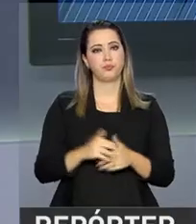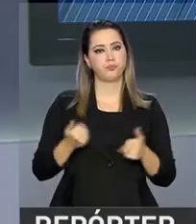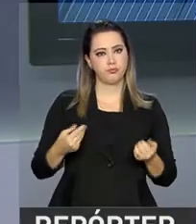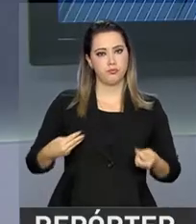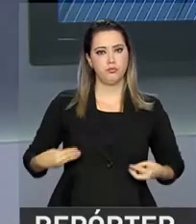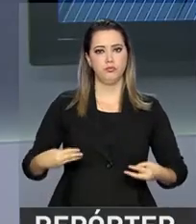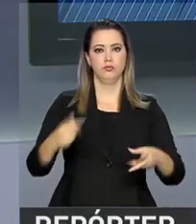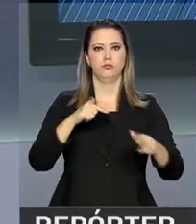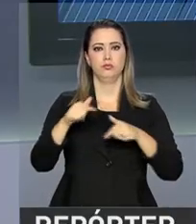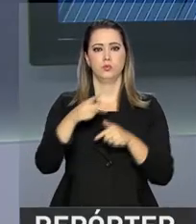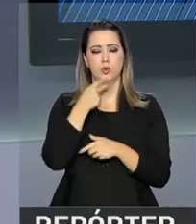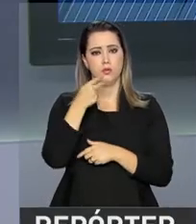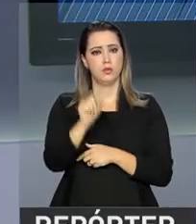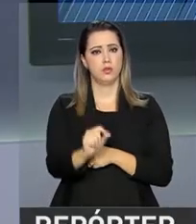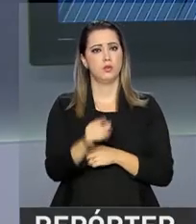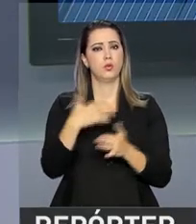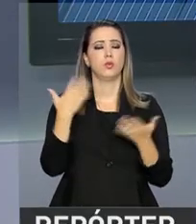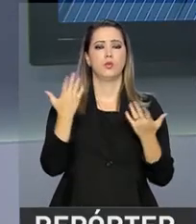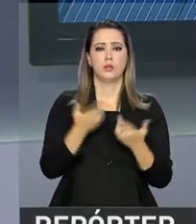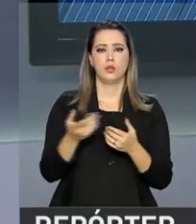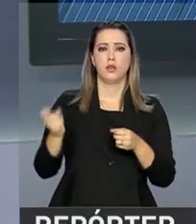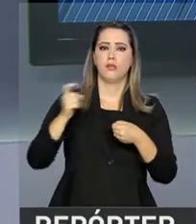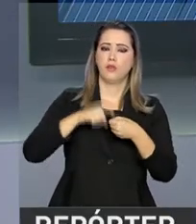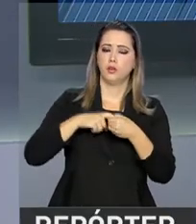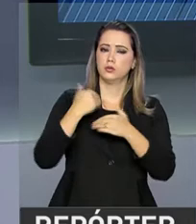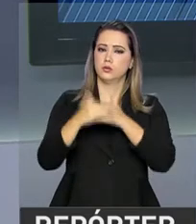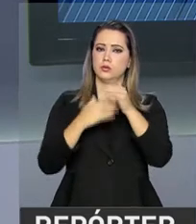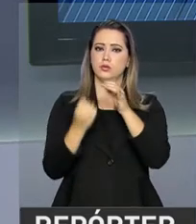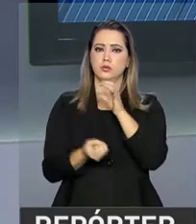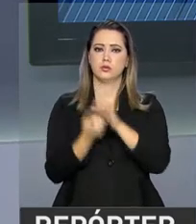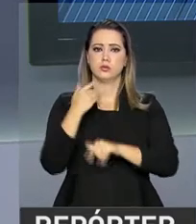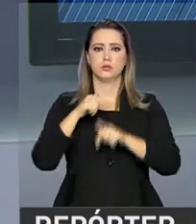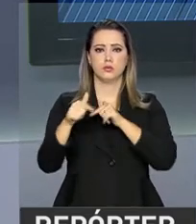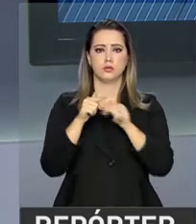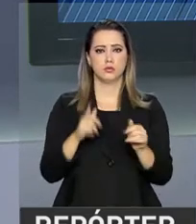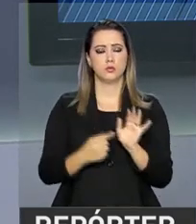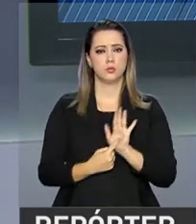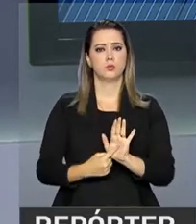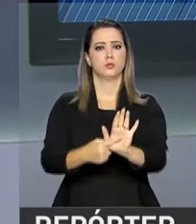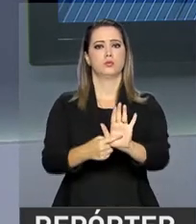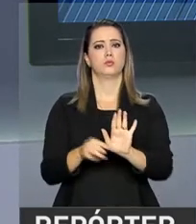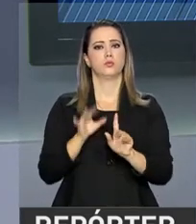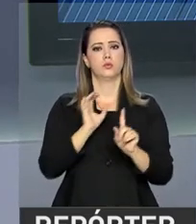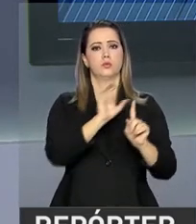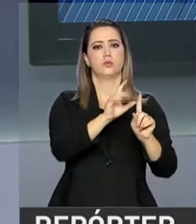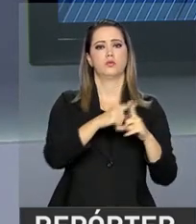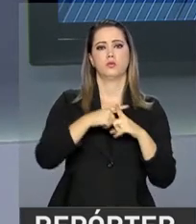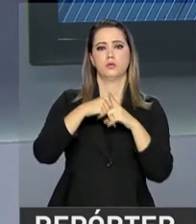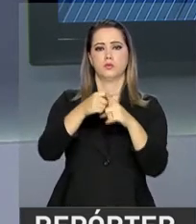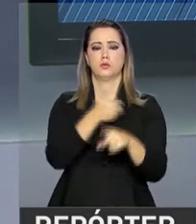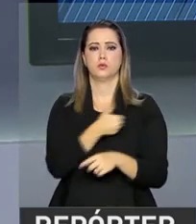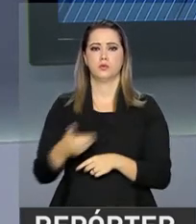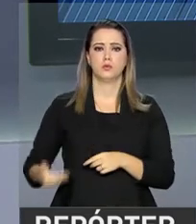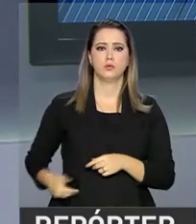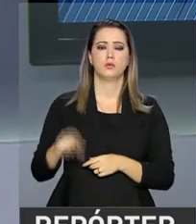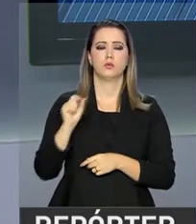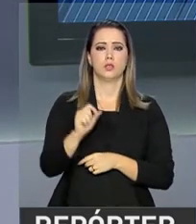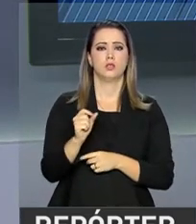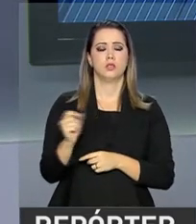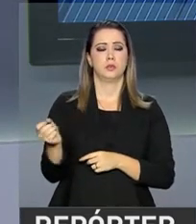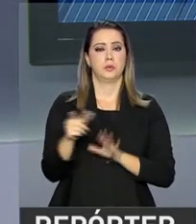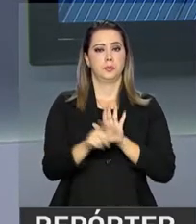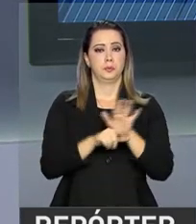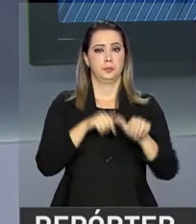ministério do trabalho informou que a tendência de recuperação do emprego reflete o impacto positivo das medidas do governo como a reforma